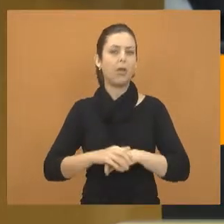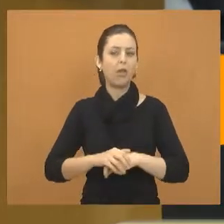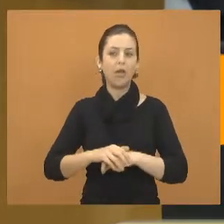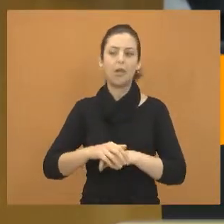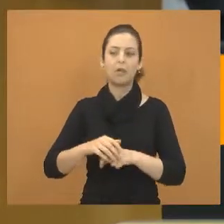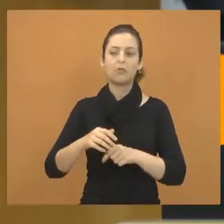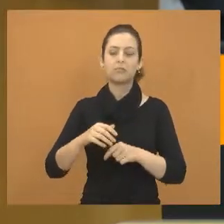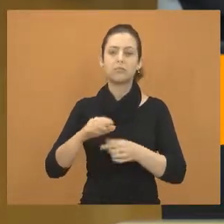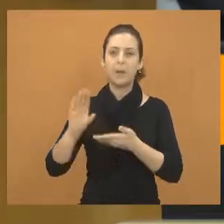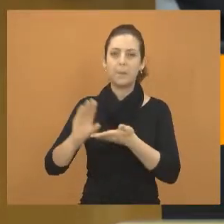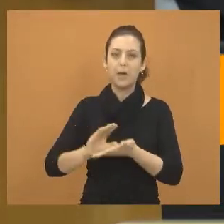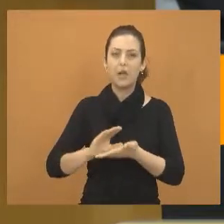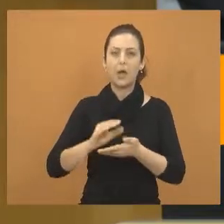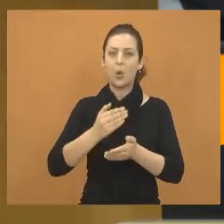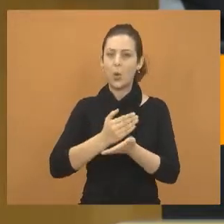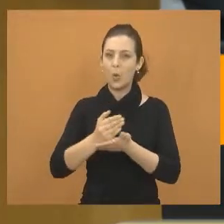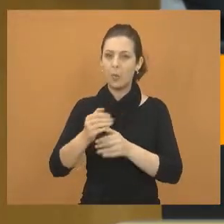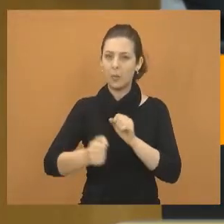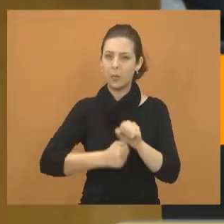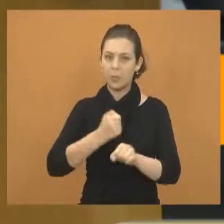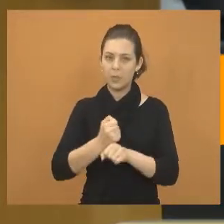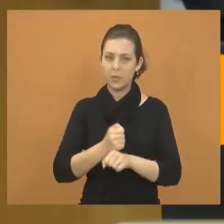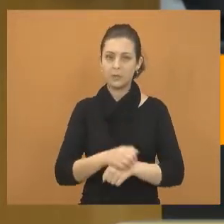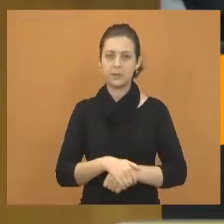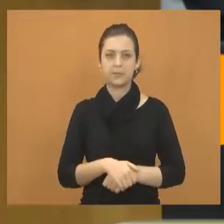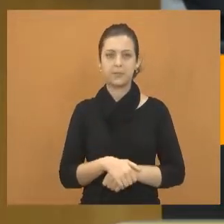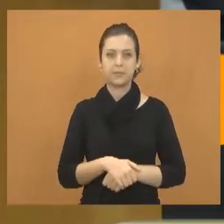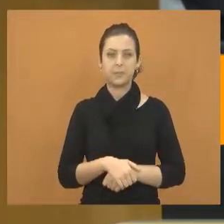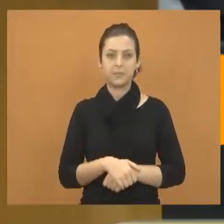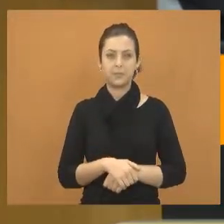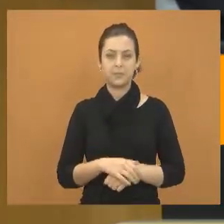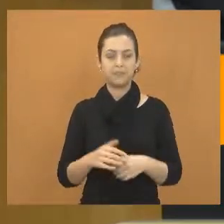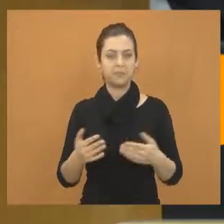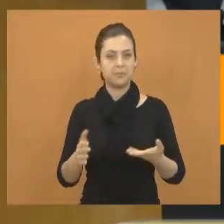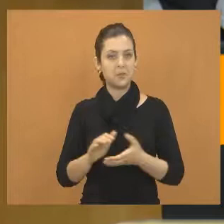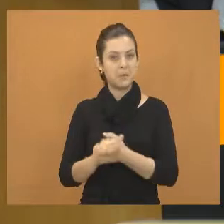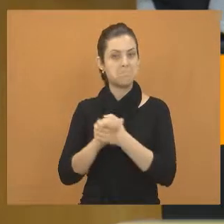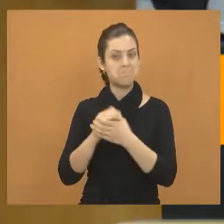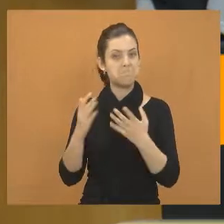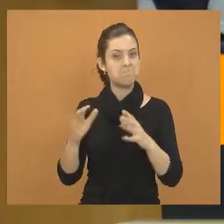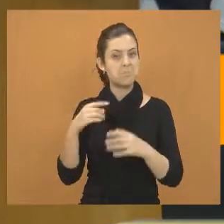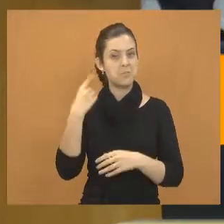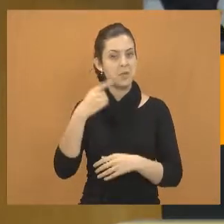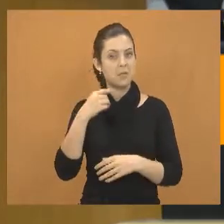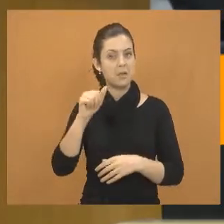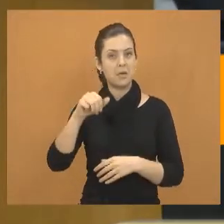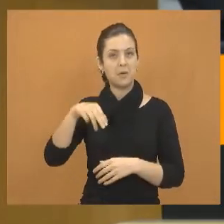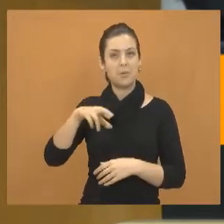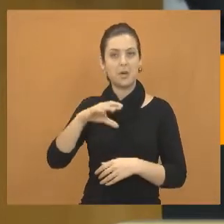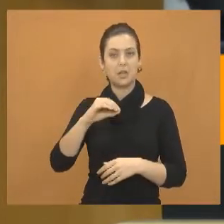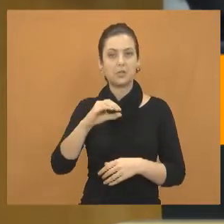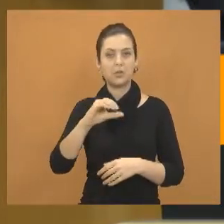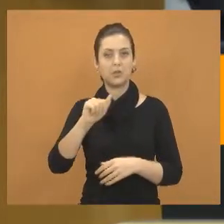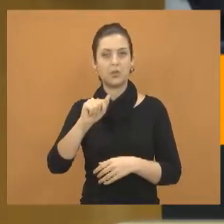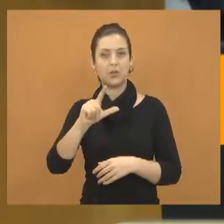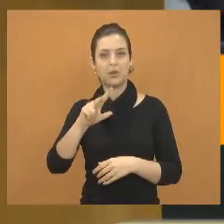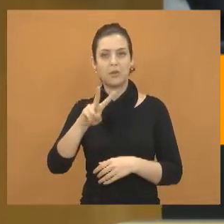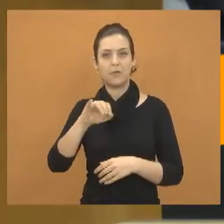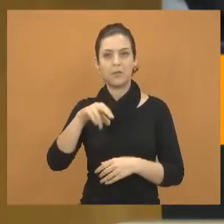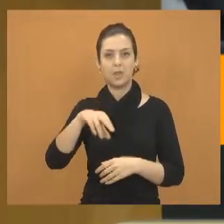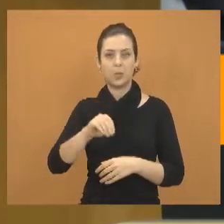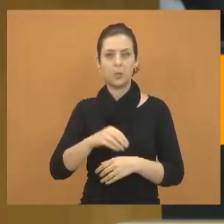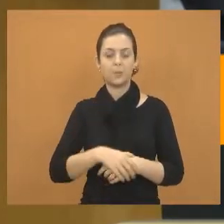e provavelmente empenhará essa emenda agora no começo do ano, né, Abner? Então, parabéns aí ao deputado Márcio Alvino. Então, outra